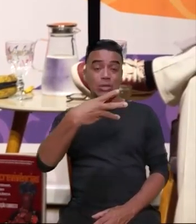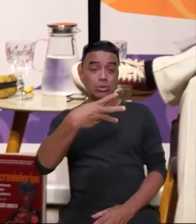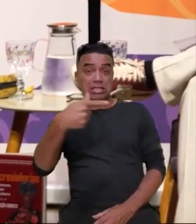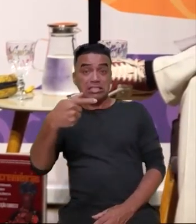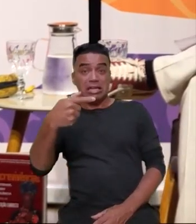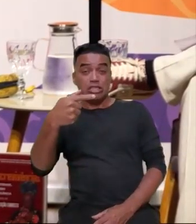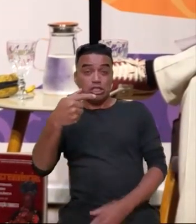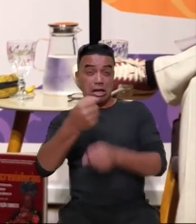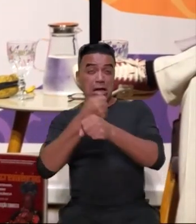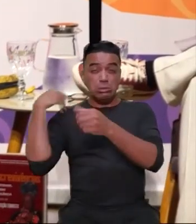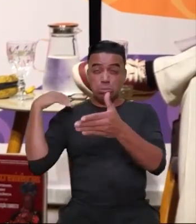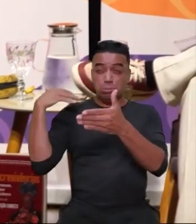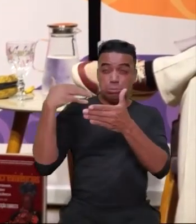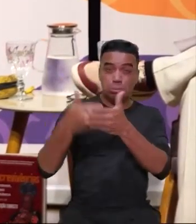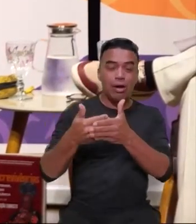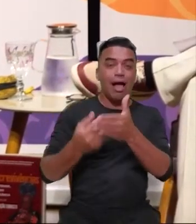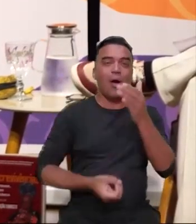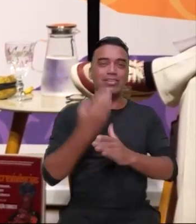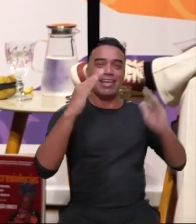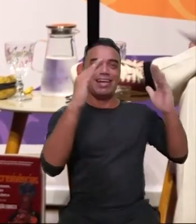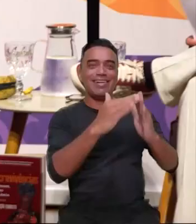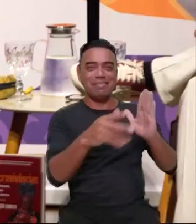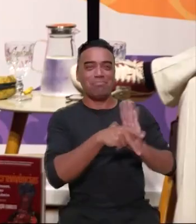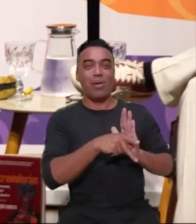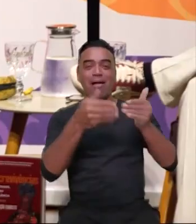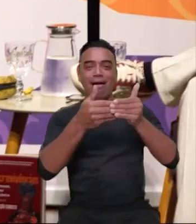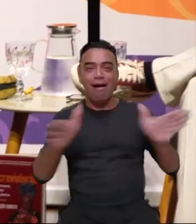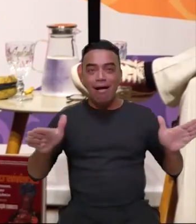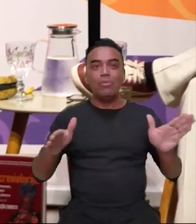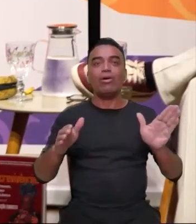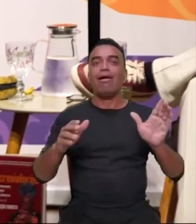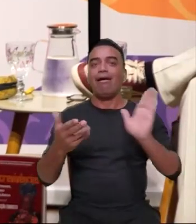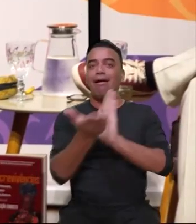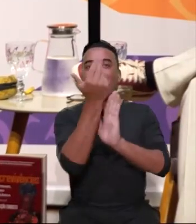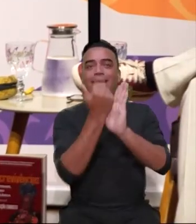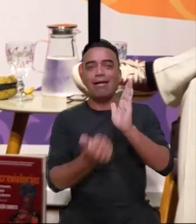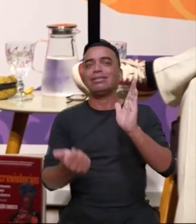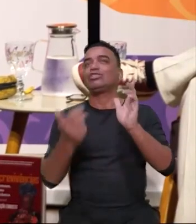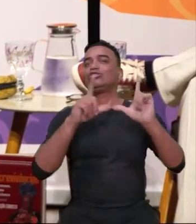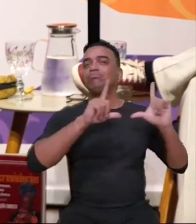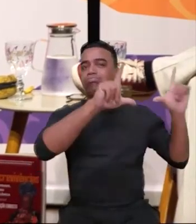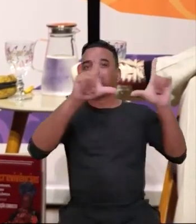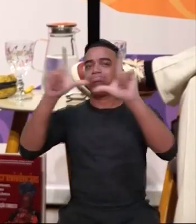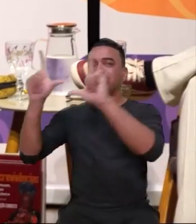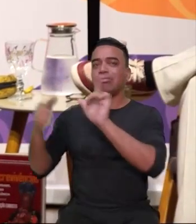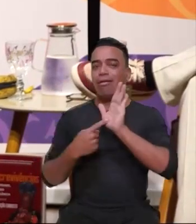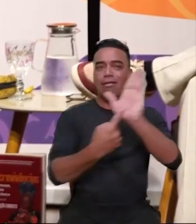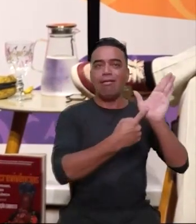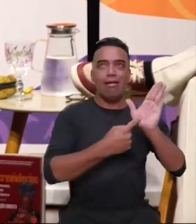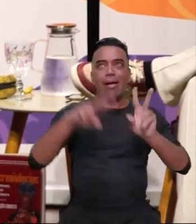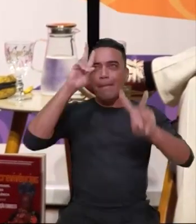espaço próprio e abre esse espaço com a exposição celebrando